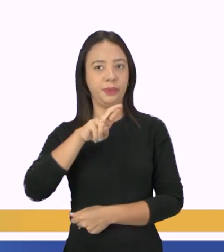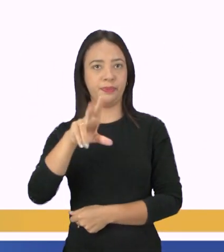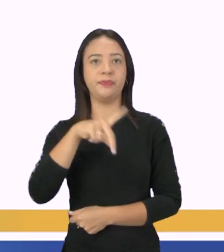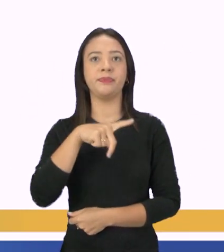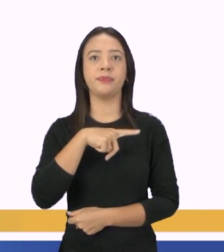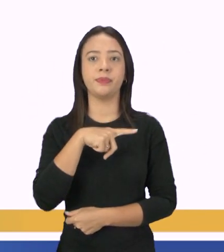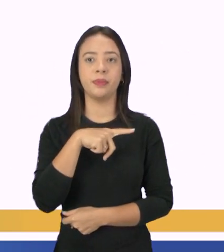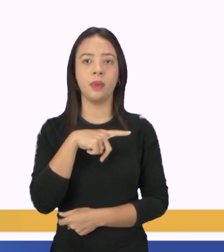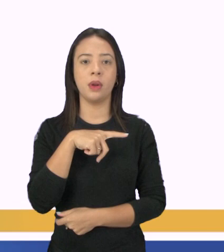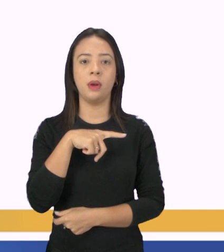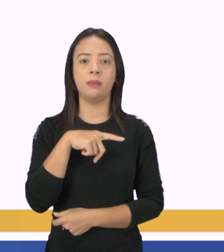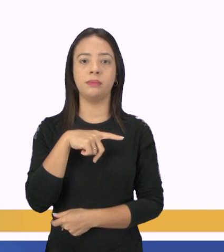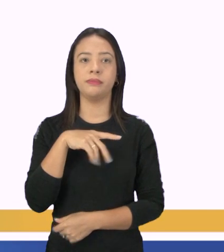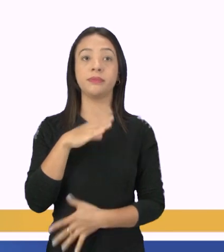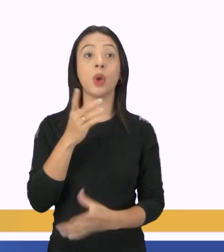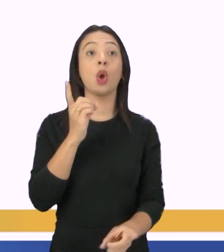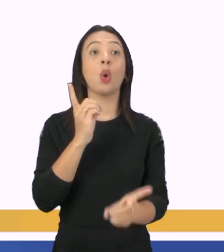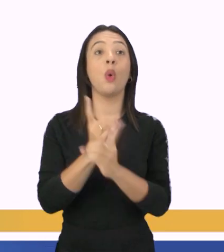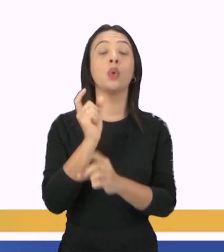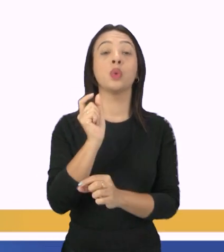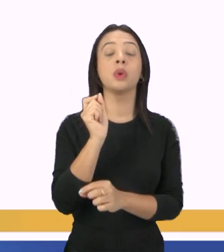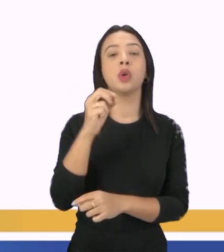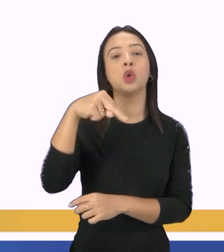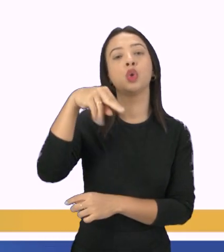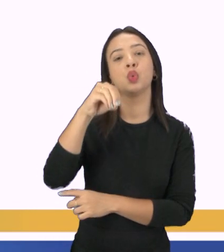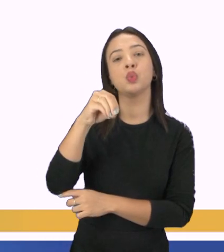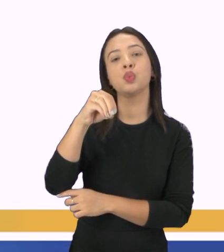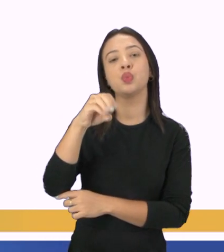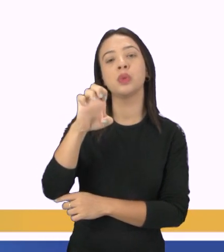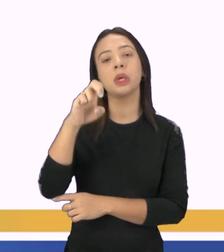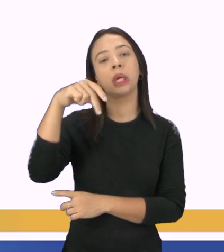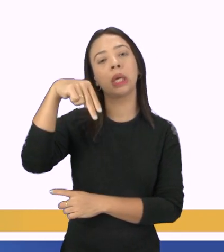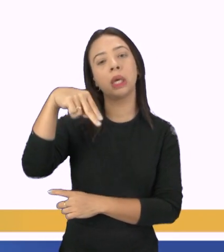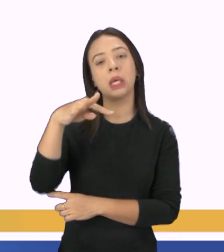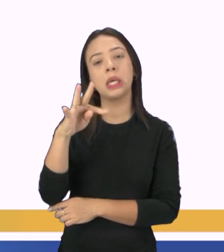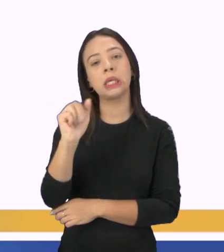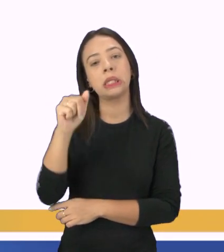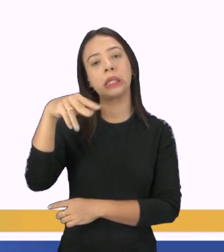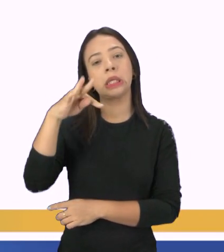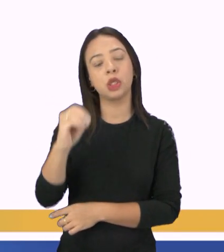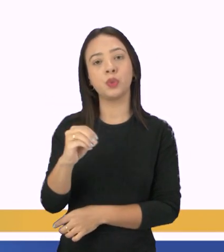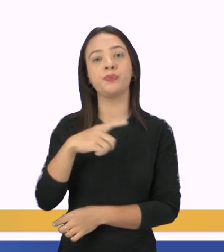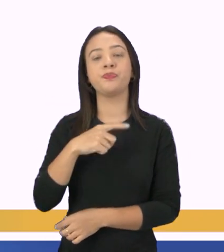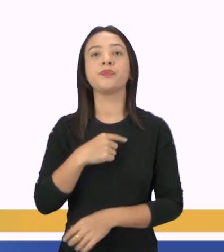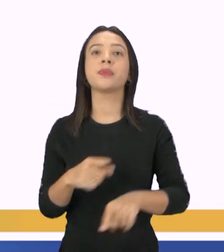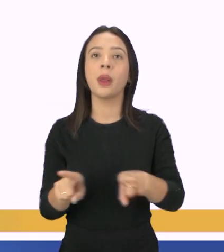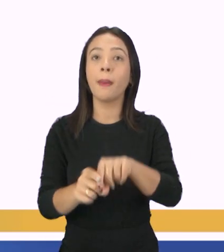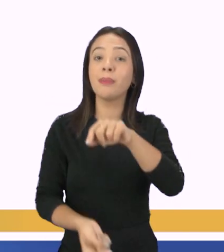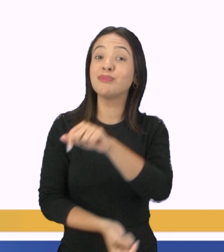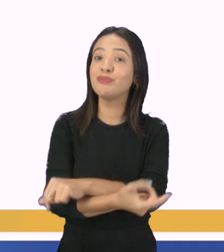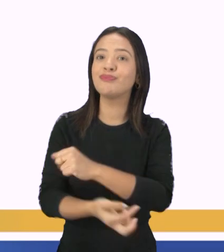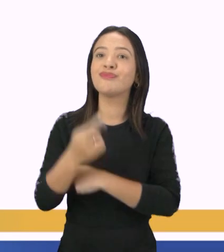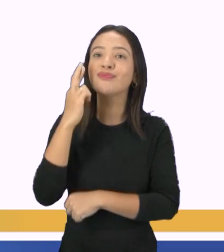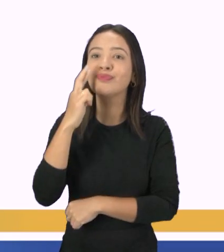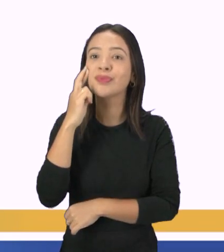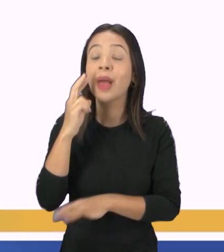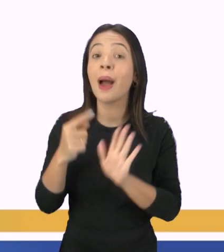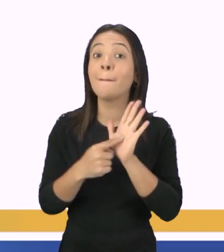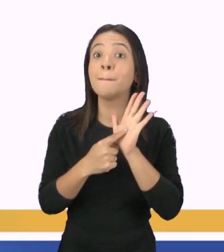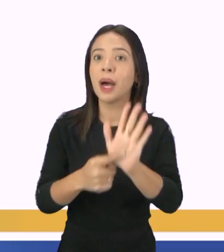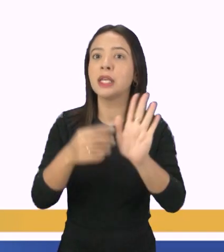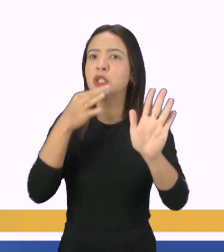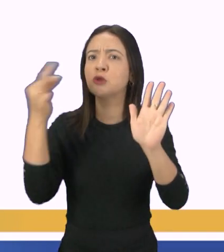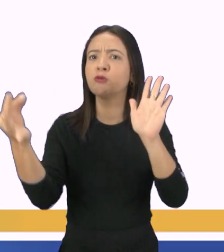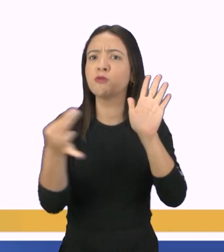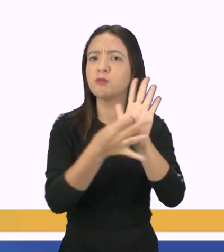amarela, a gente vai encontrar esse termo, que é o no entanto. Pista rosa. Ele vai acrescentar um argumento